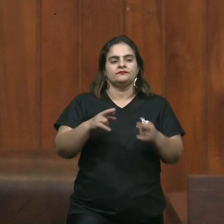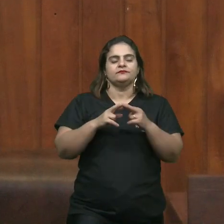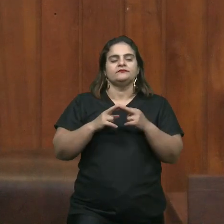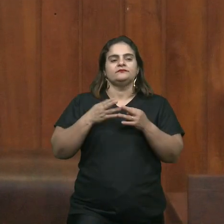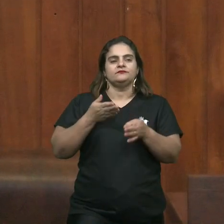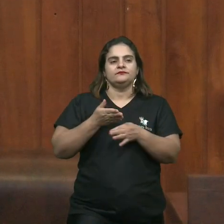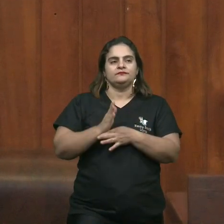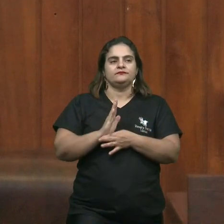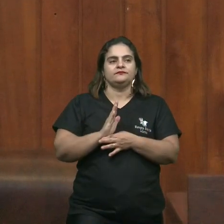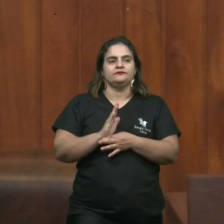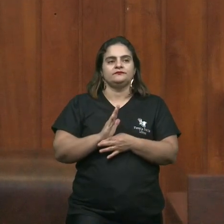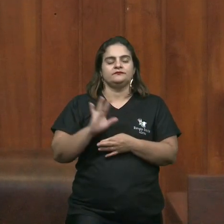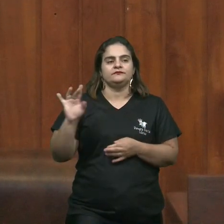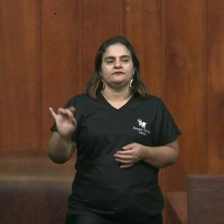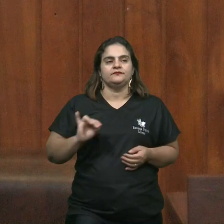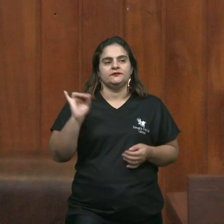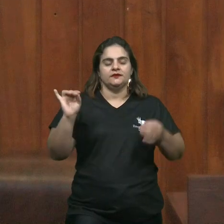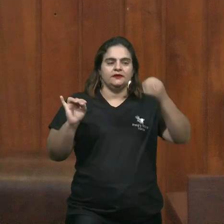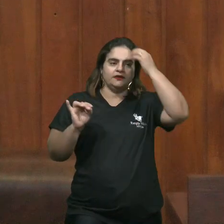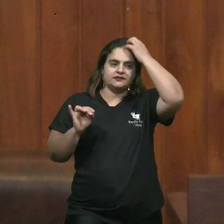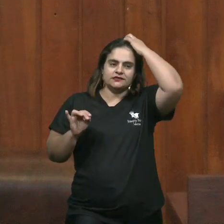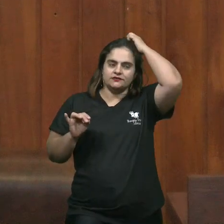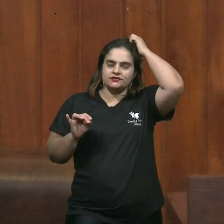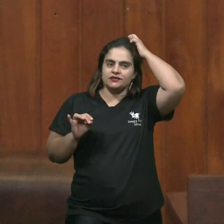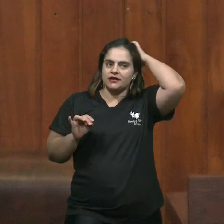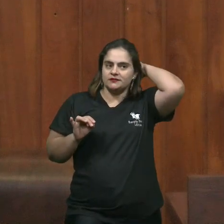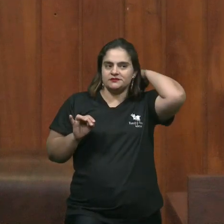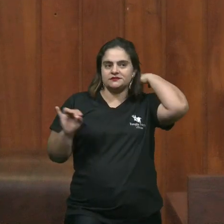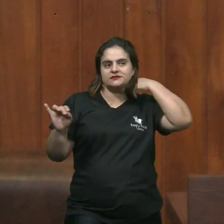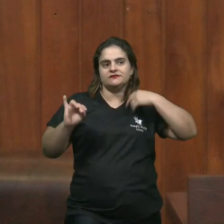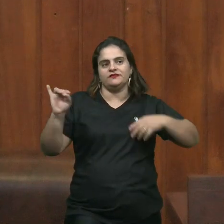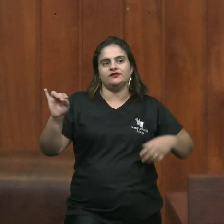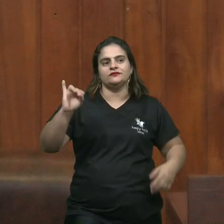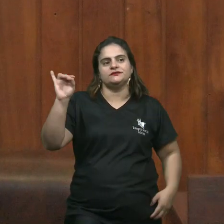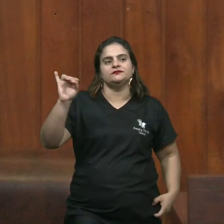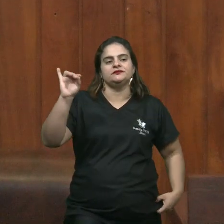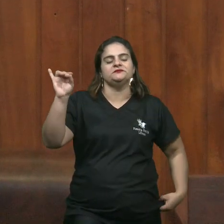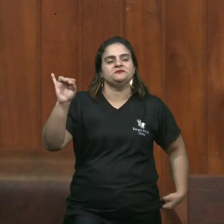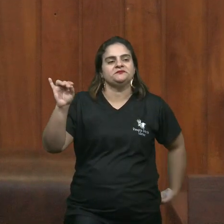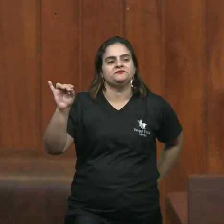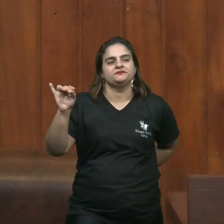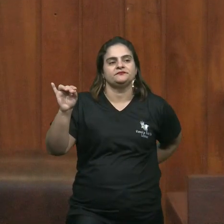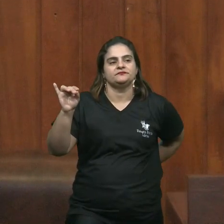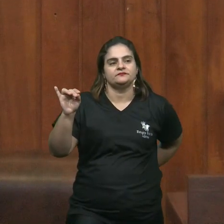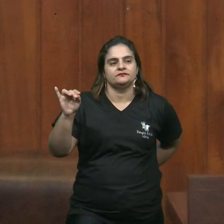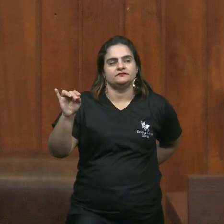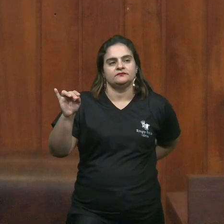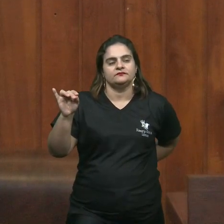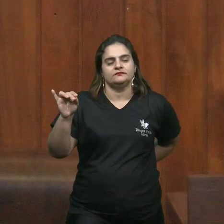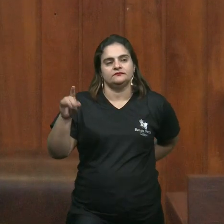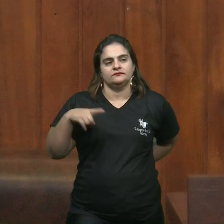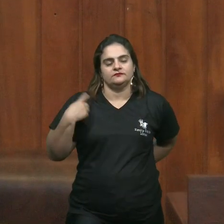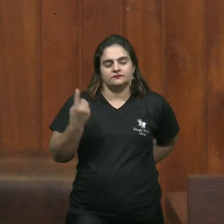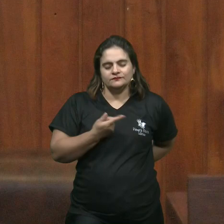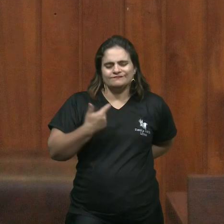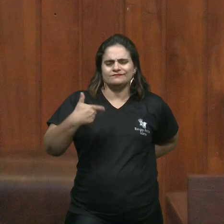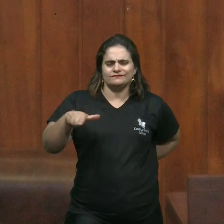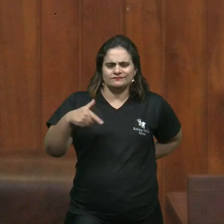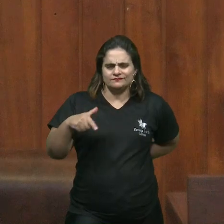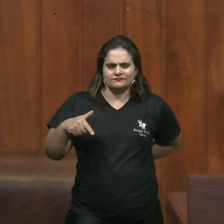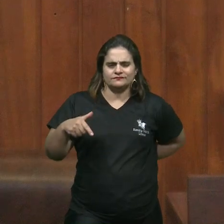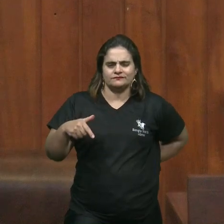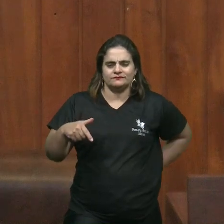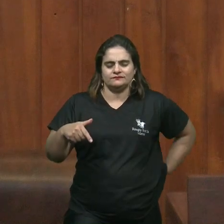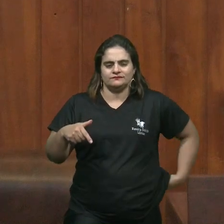de tanta importância e dizer que nós vemos trabalhando, batalhando aqui